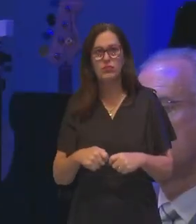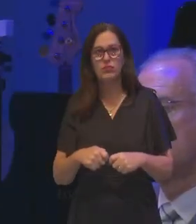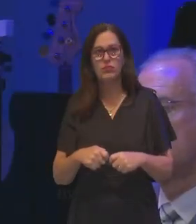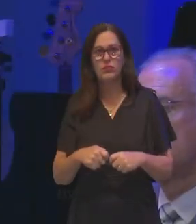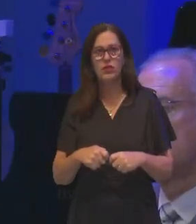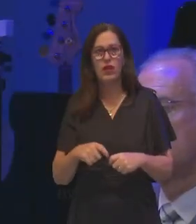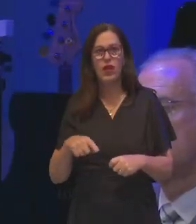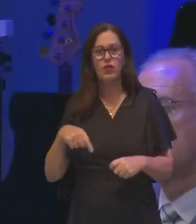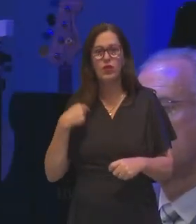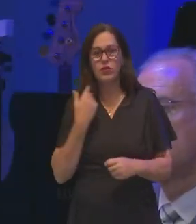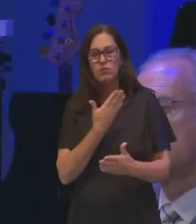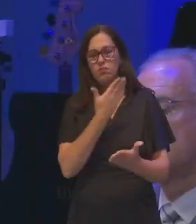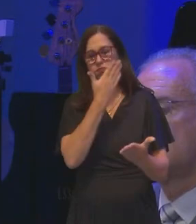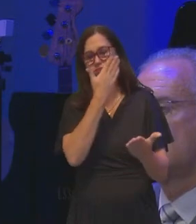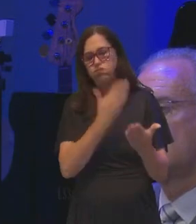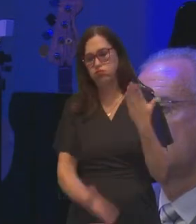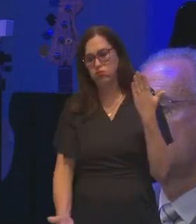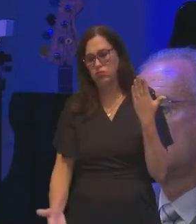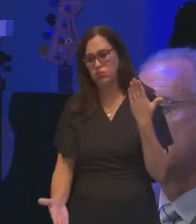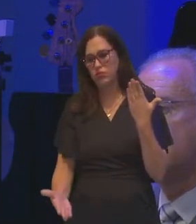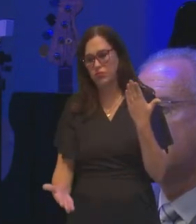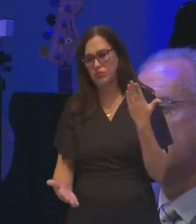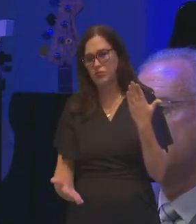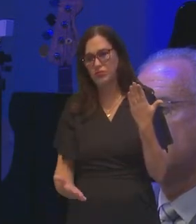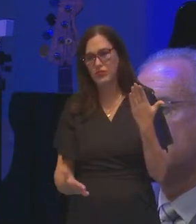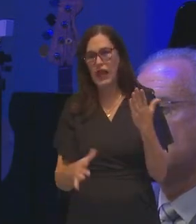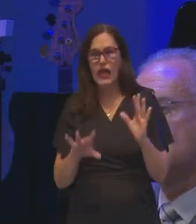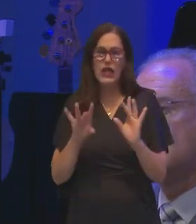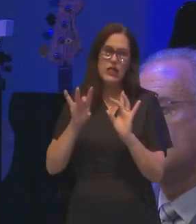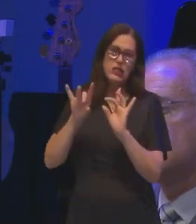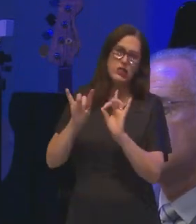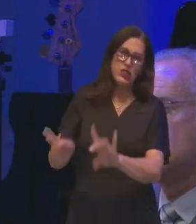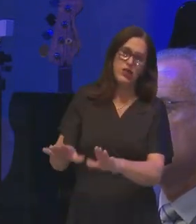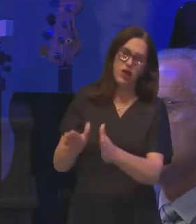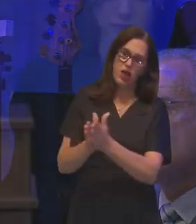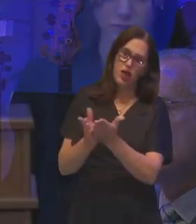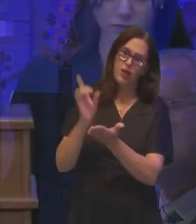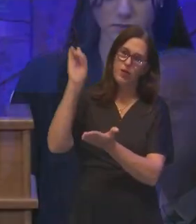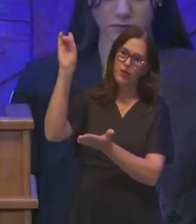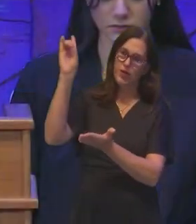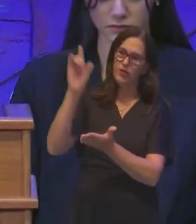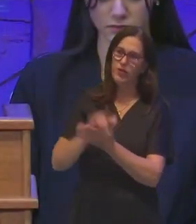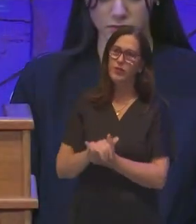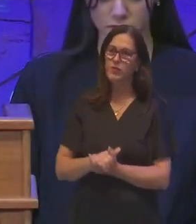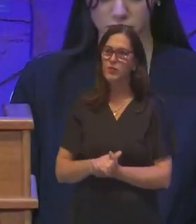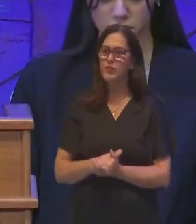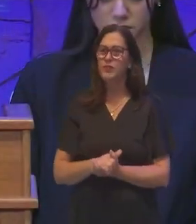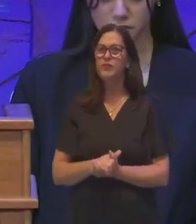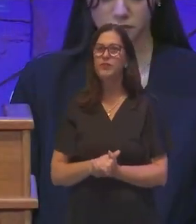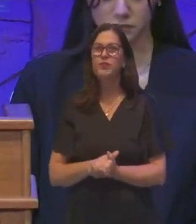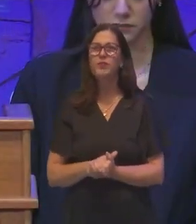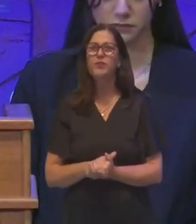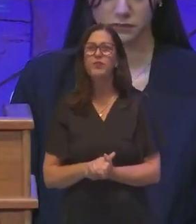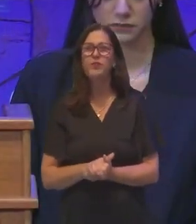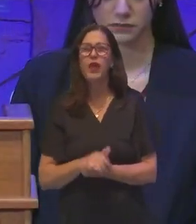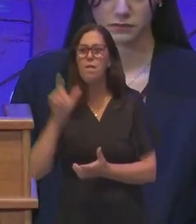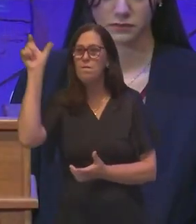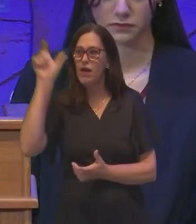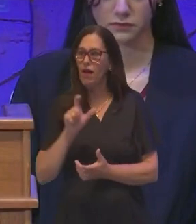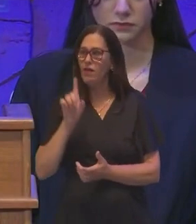nós iremos perecer e deixaremos de lado a sagrada palavra de